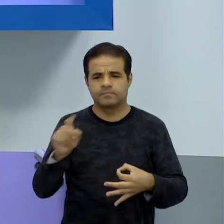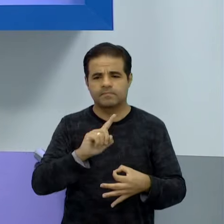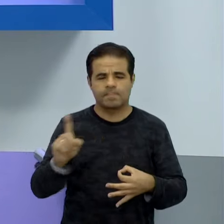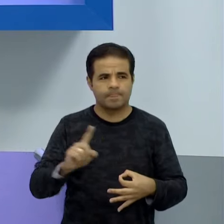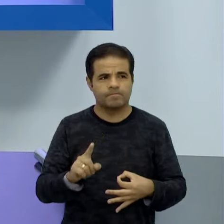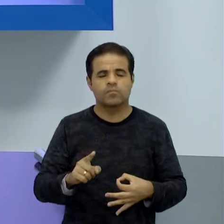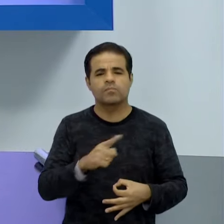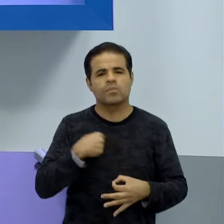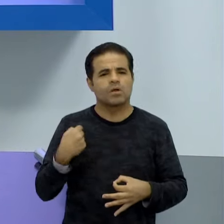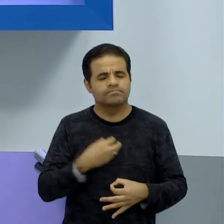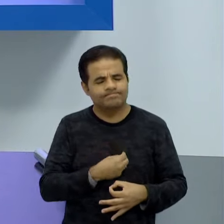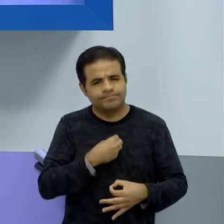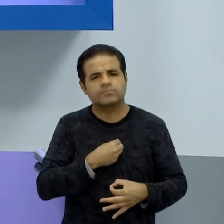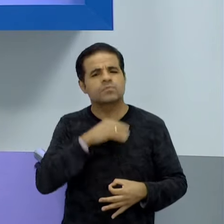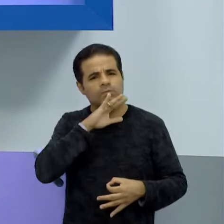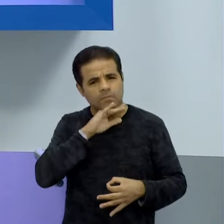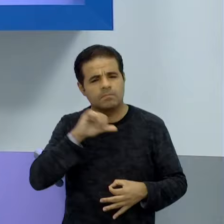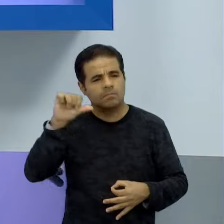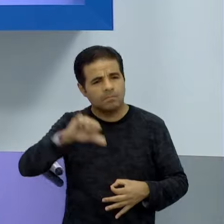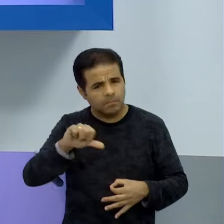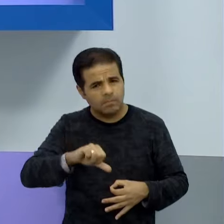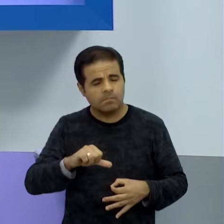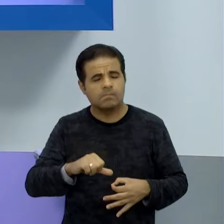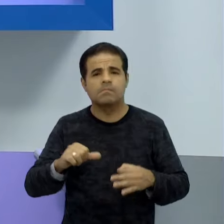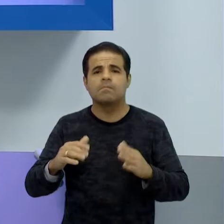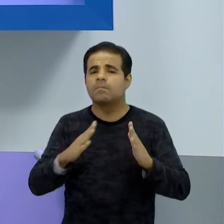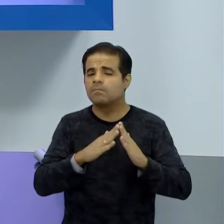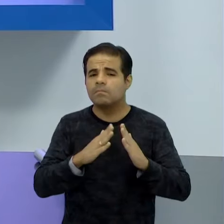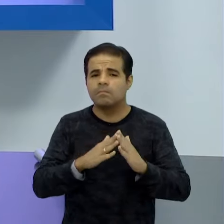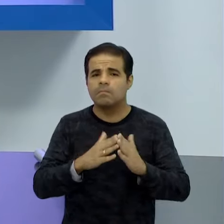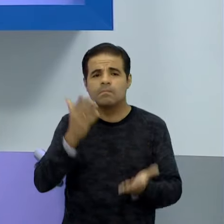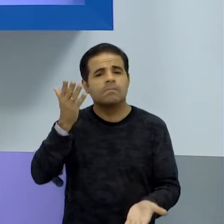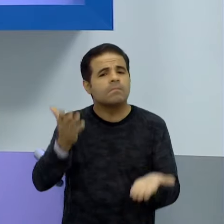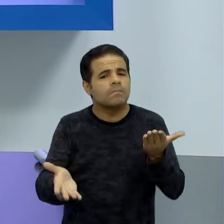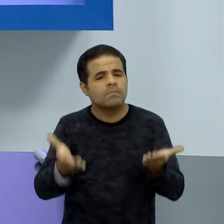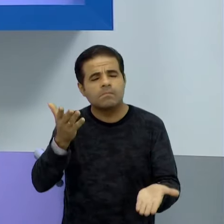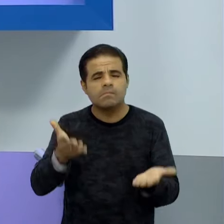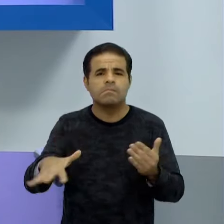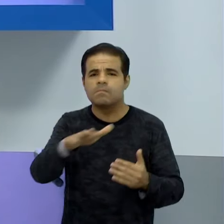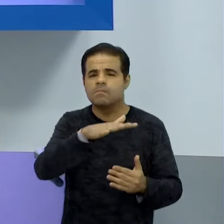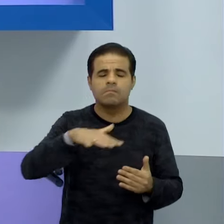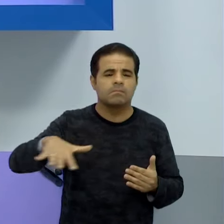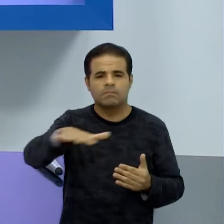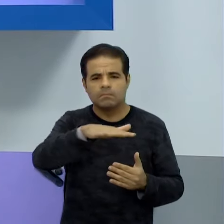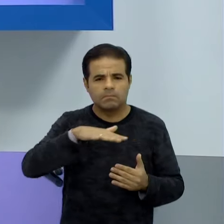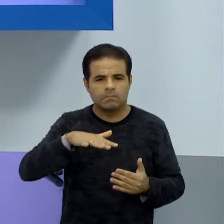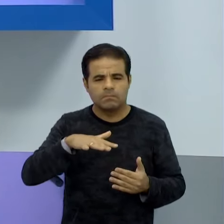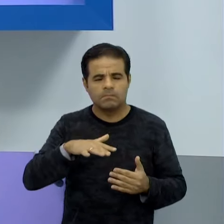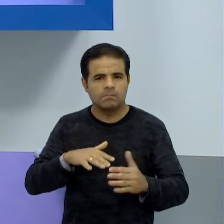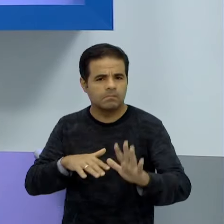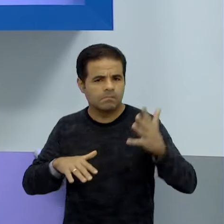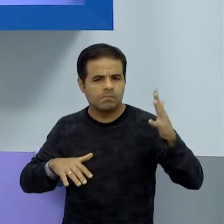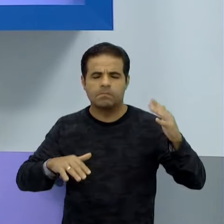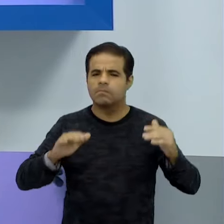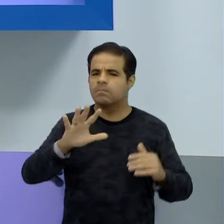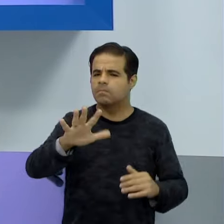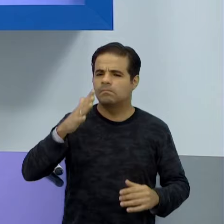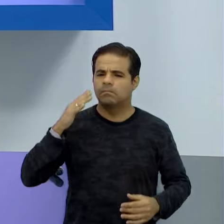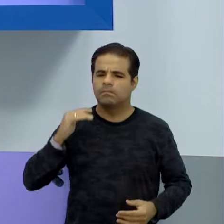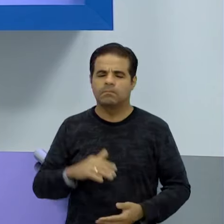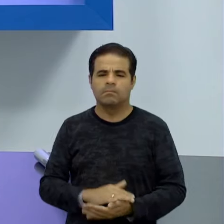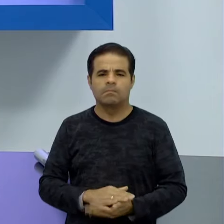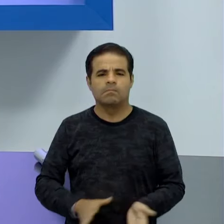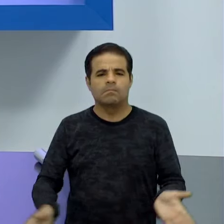a gente está numa situação extremamente complicada onde o desequilíbrio ambiental é muito grande. Vamos avançar para a